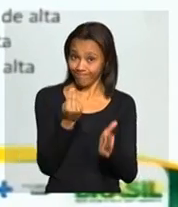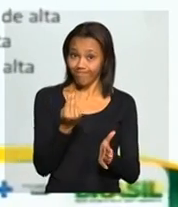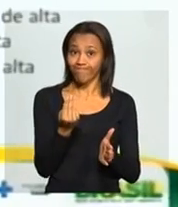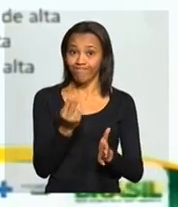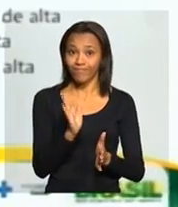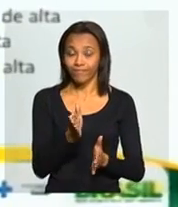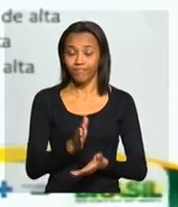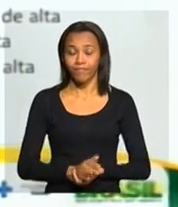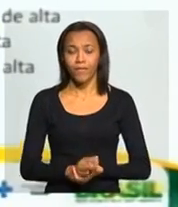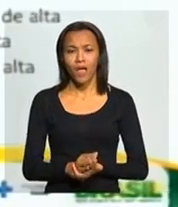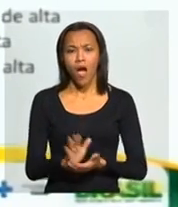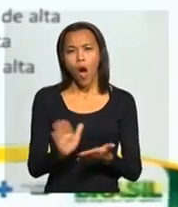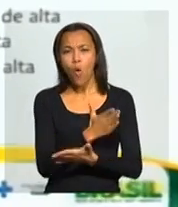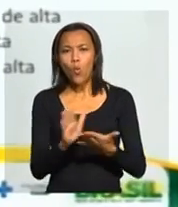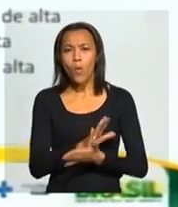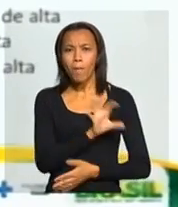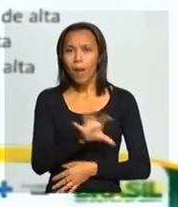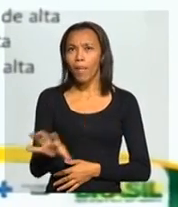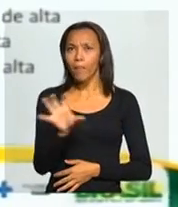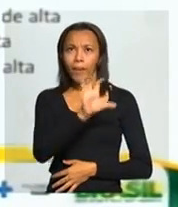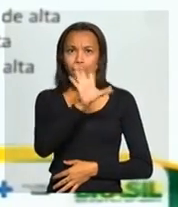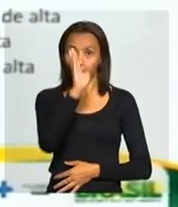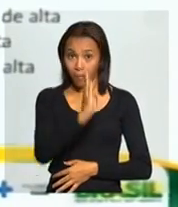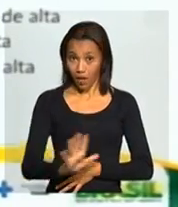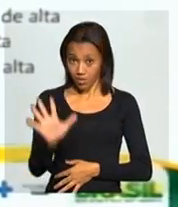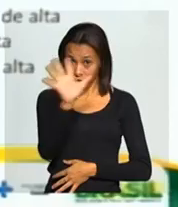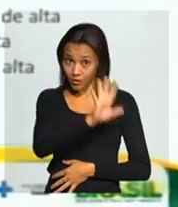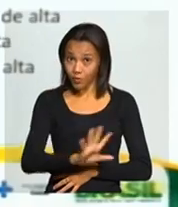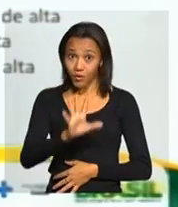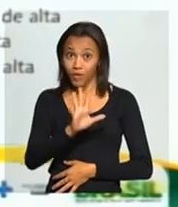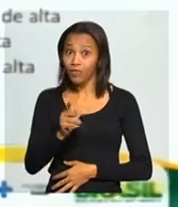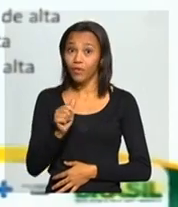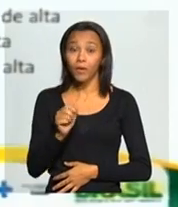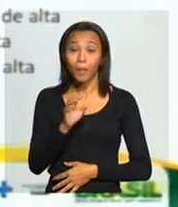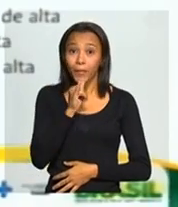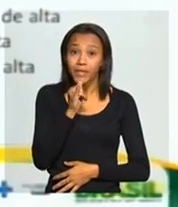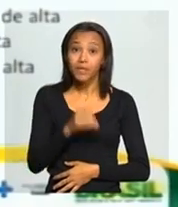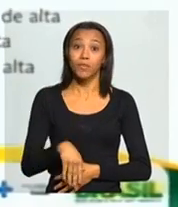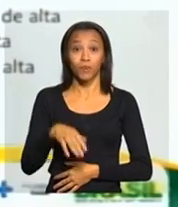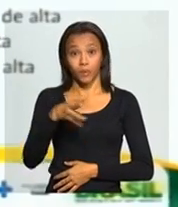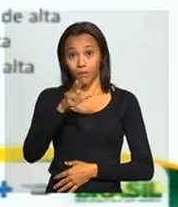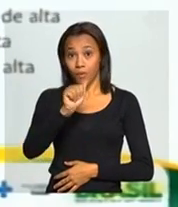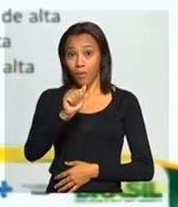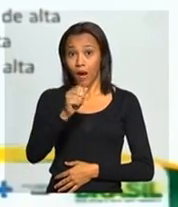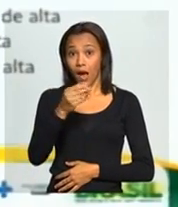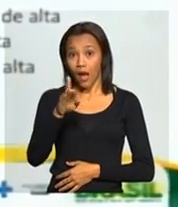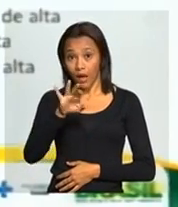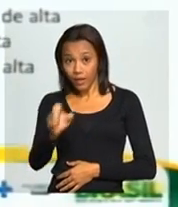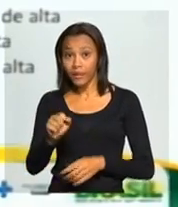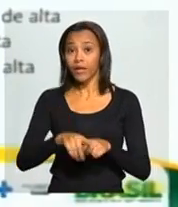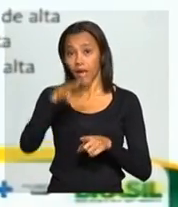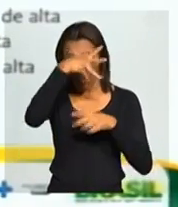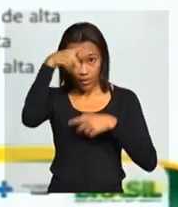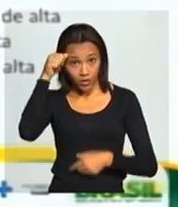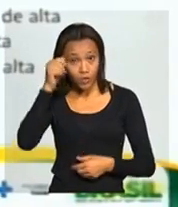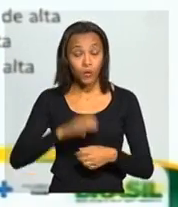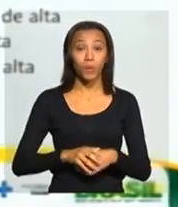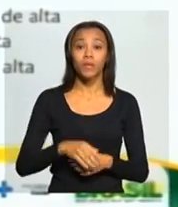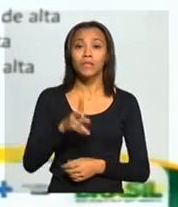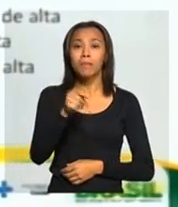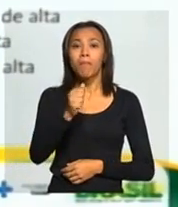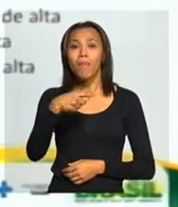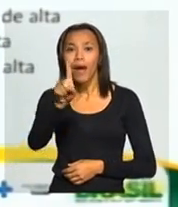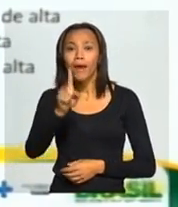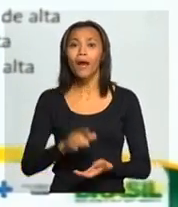tivemos algumas regiões que se destacaram, no caso do Acre, do Amazonas, do Pará, do Distrito Federal